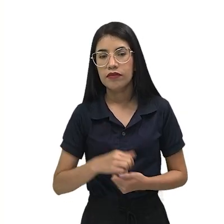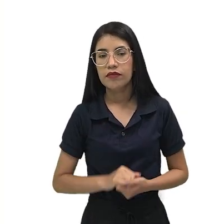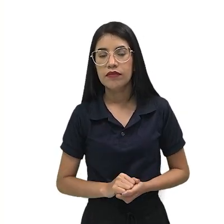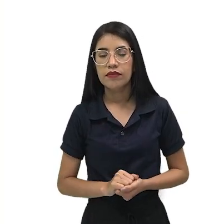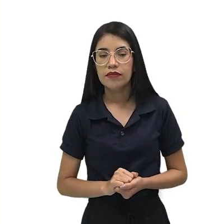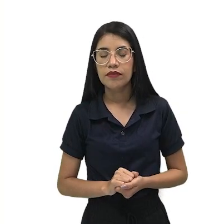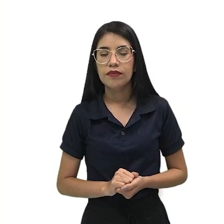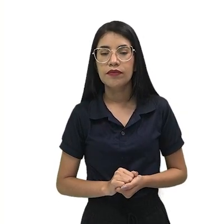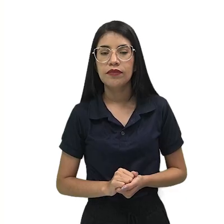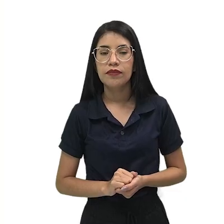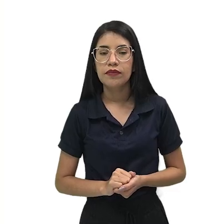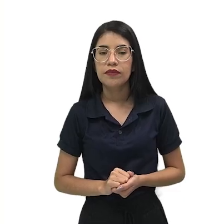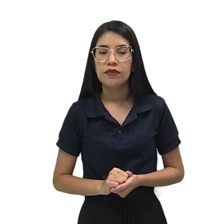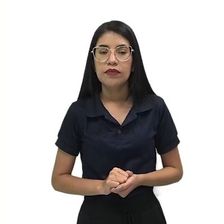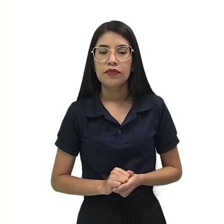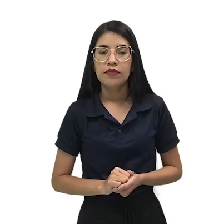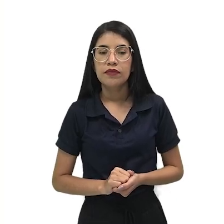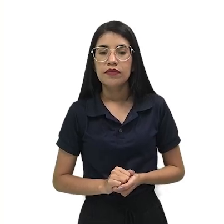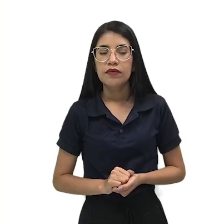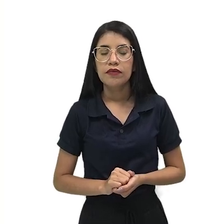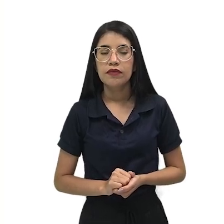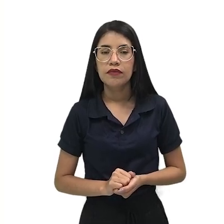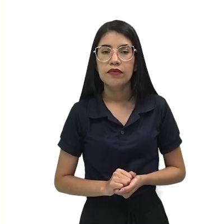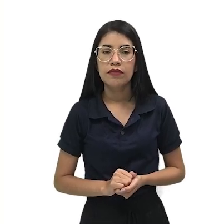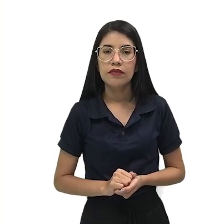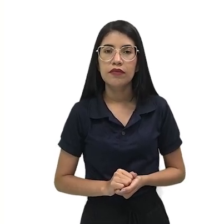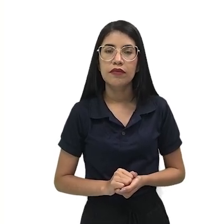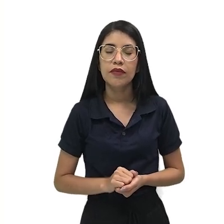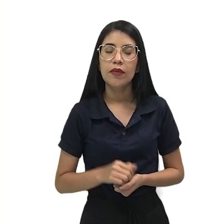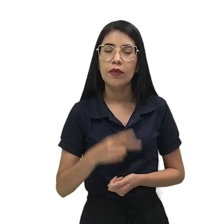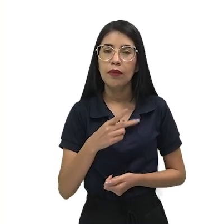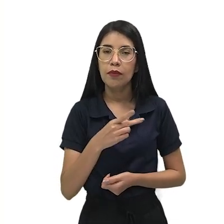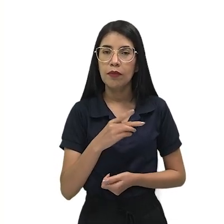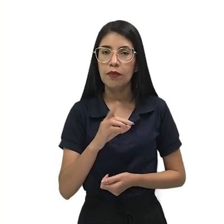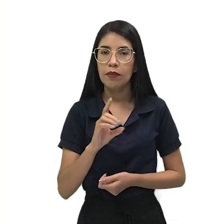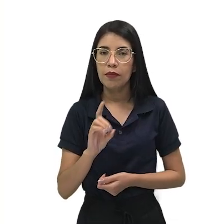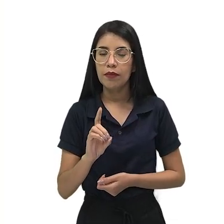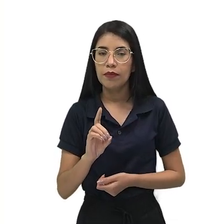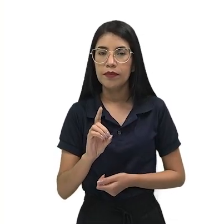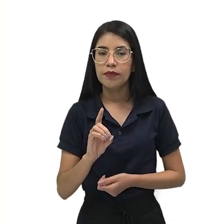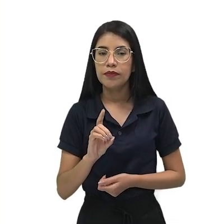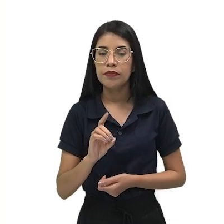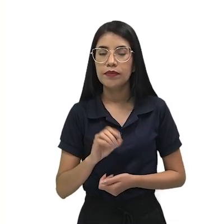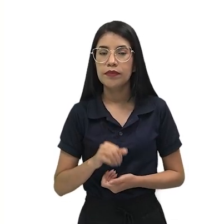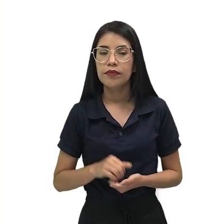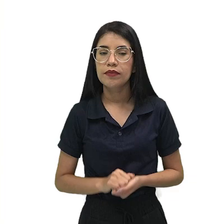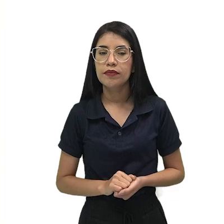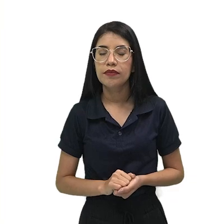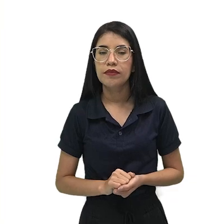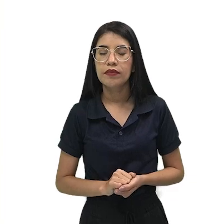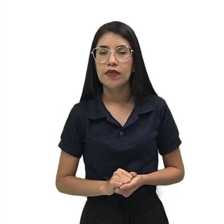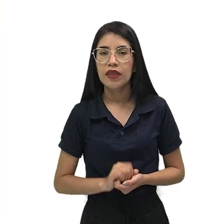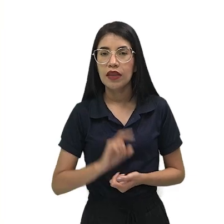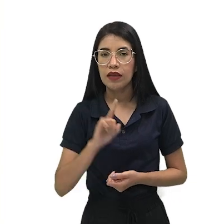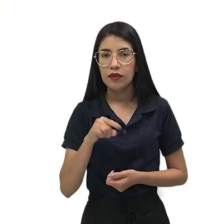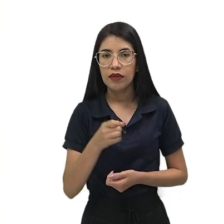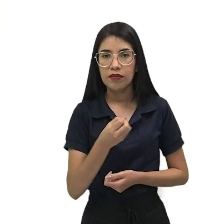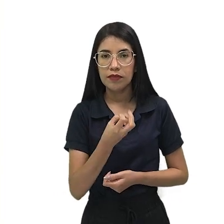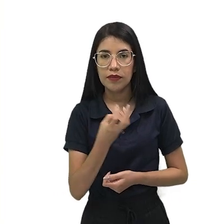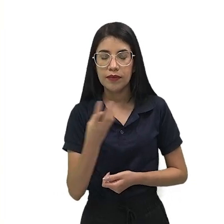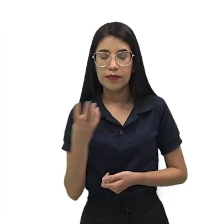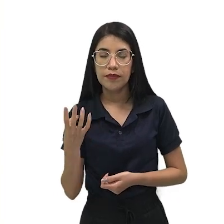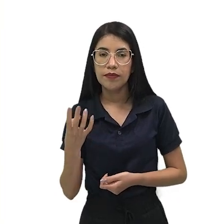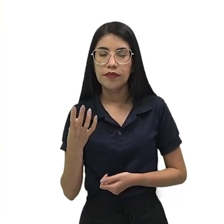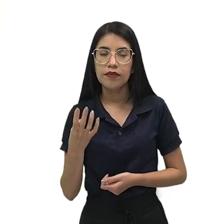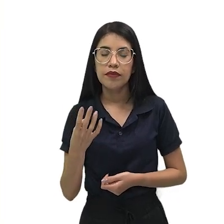número 7. Parte decimal é tudo que vem após a